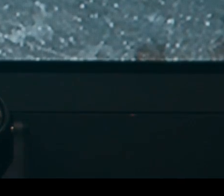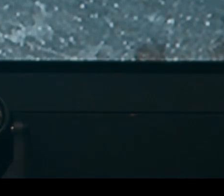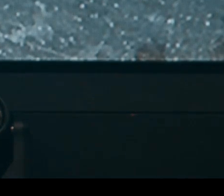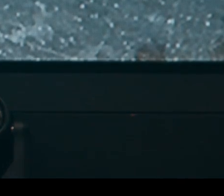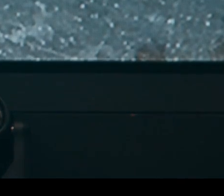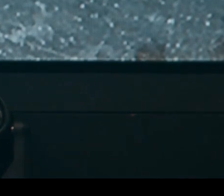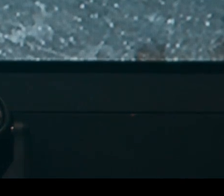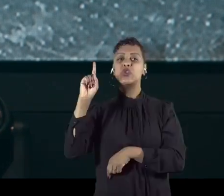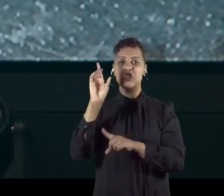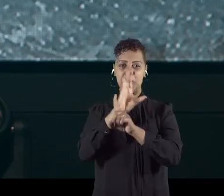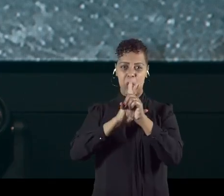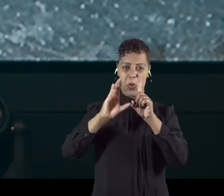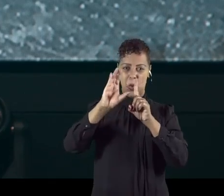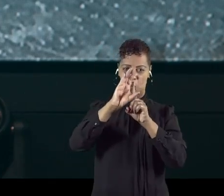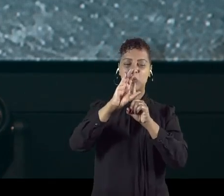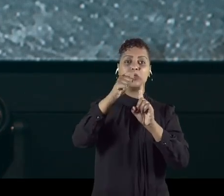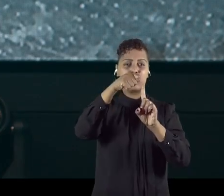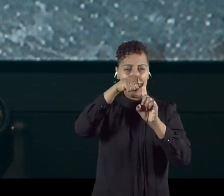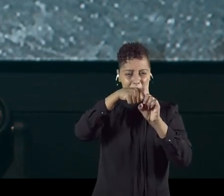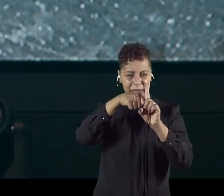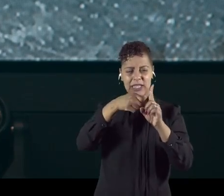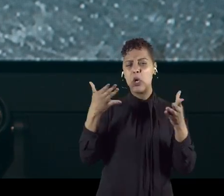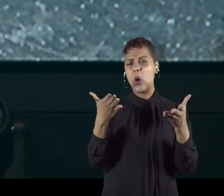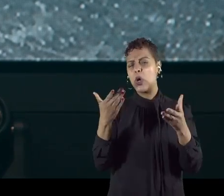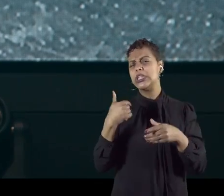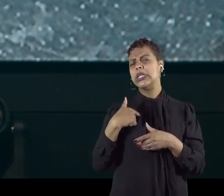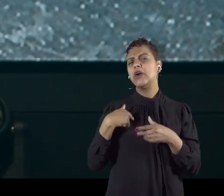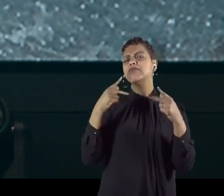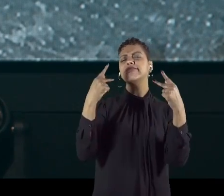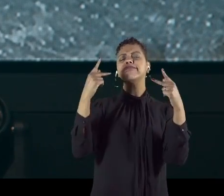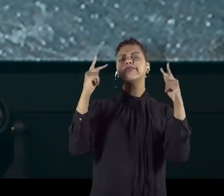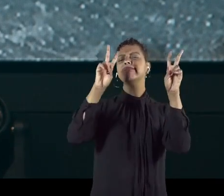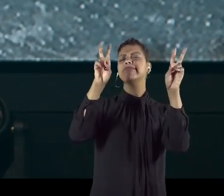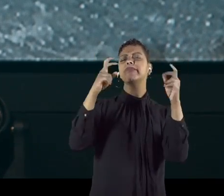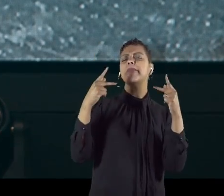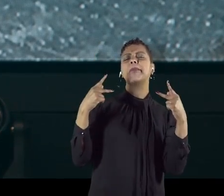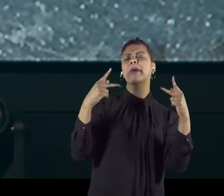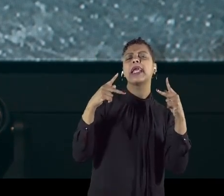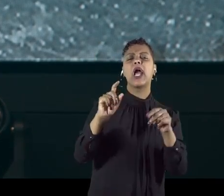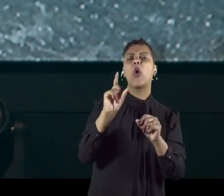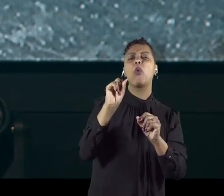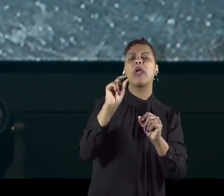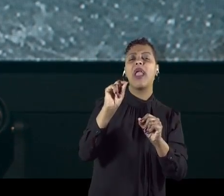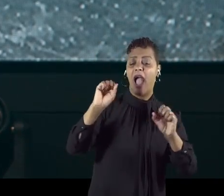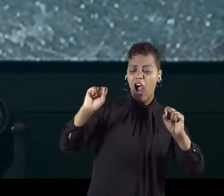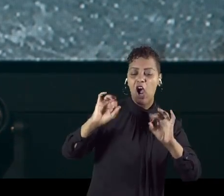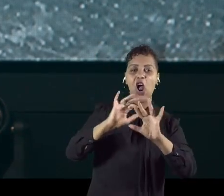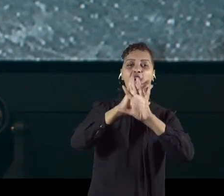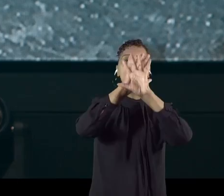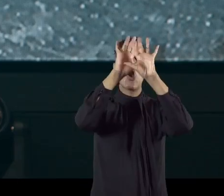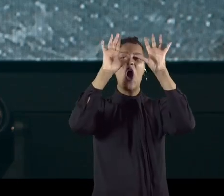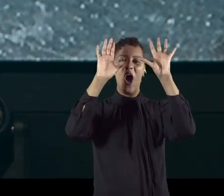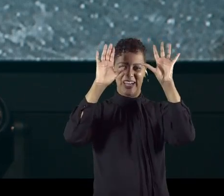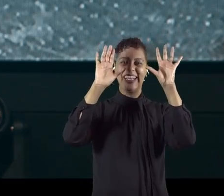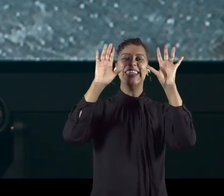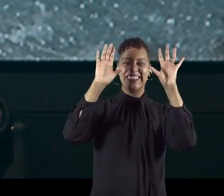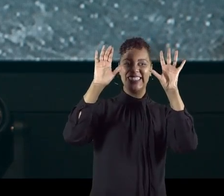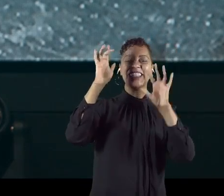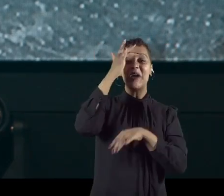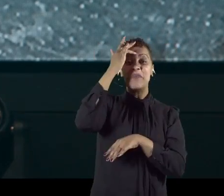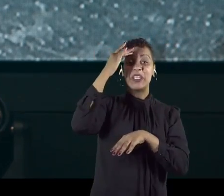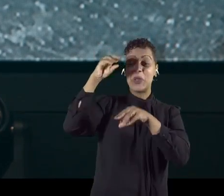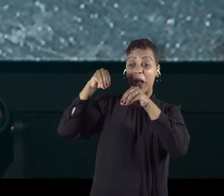foi dada a incumbência de pregar a respeito da Glória chá da vida do Peregrino e também